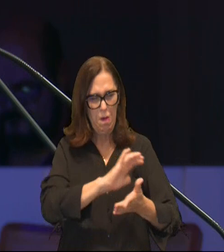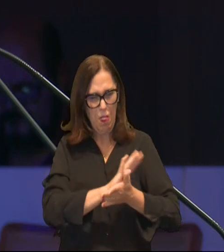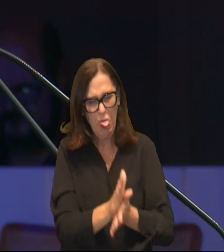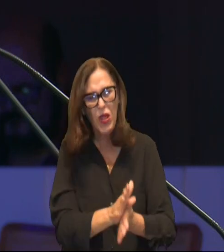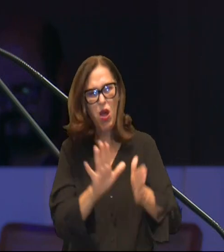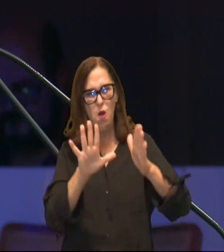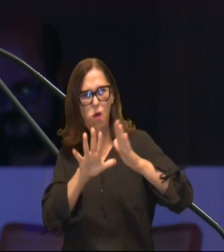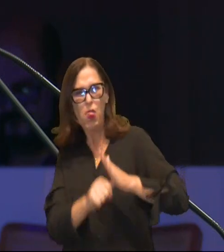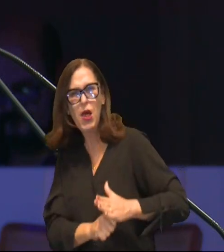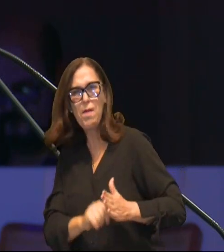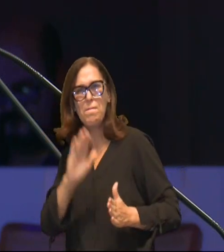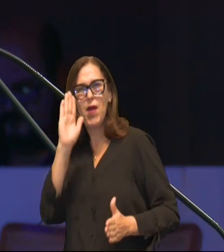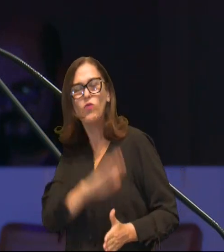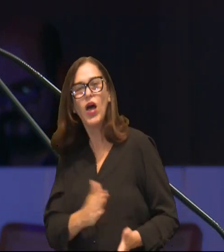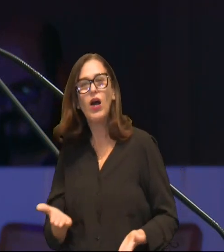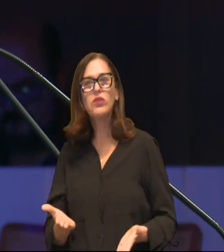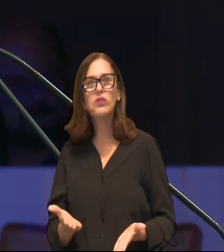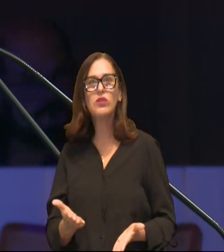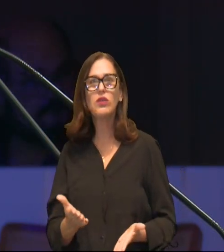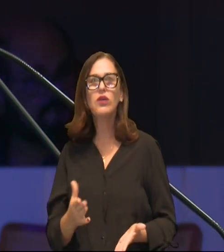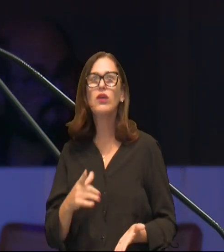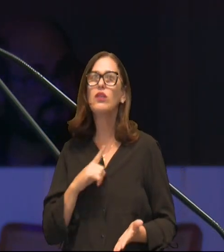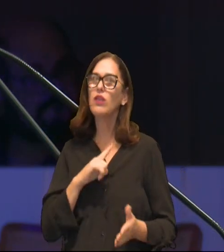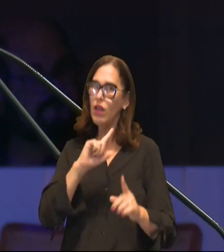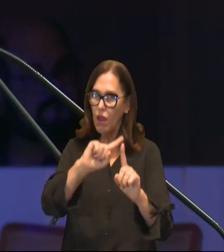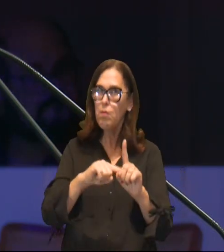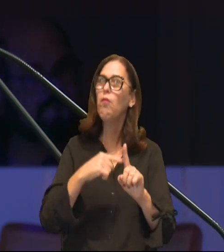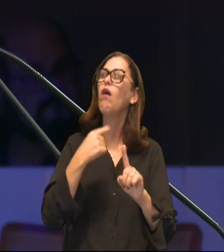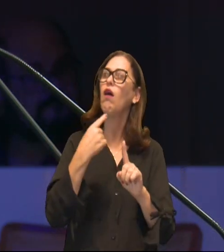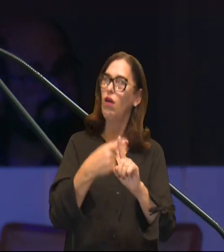corrupção, maldade, mas ainda mais,